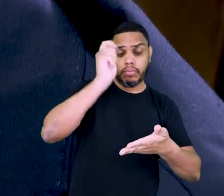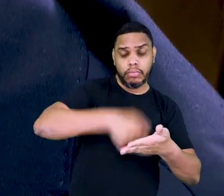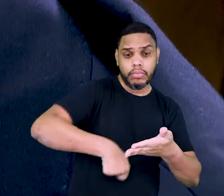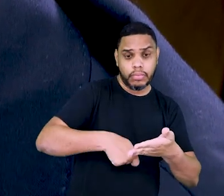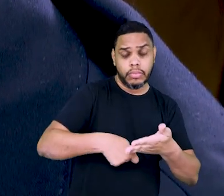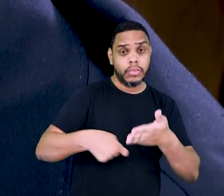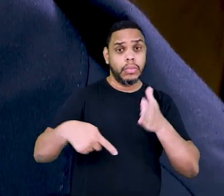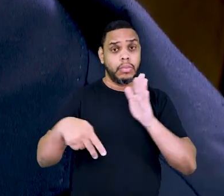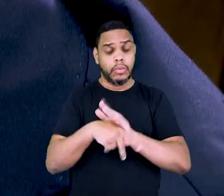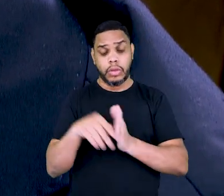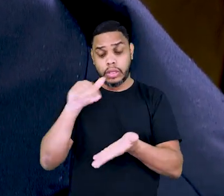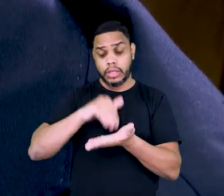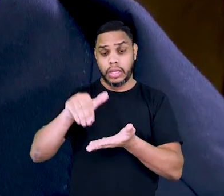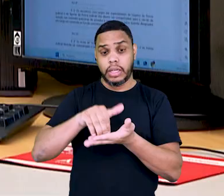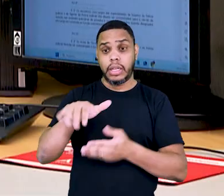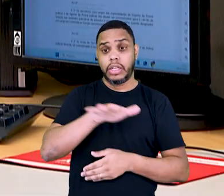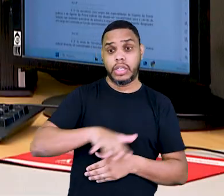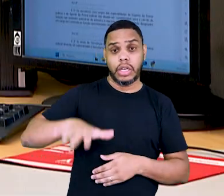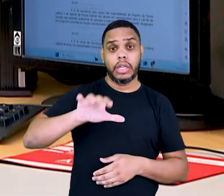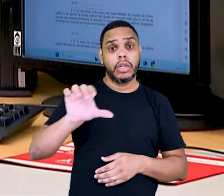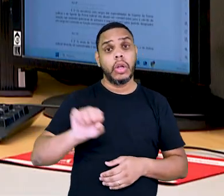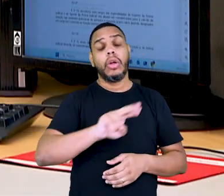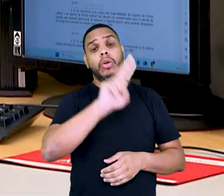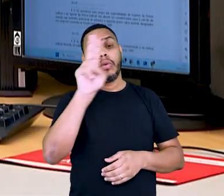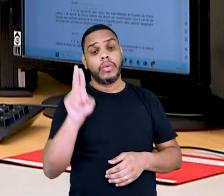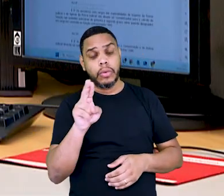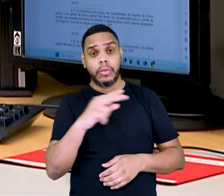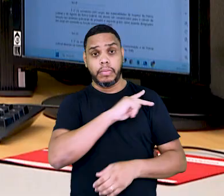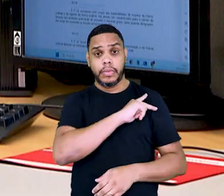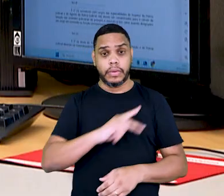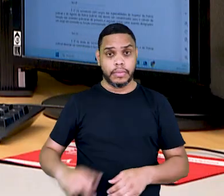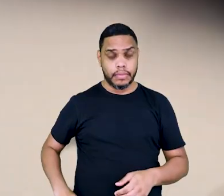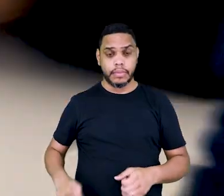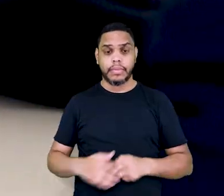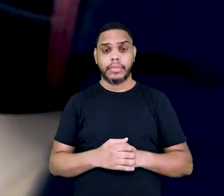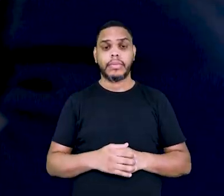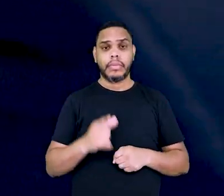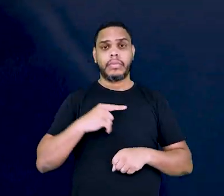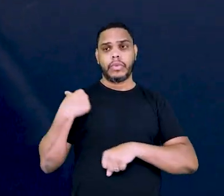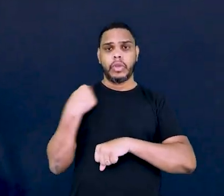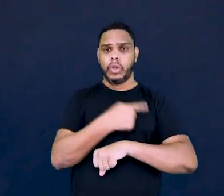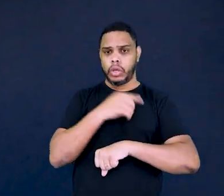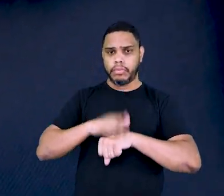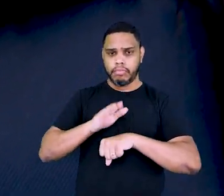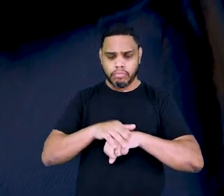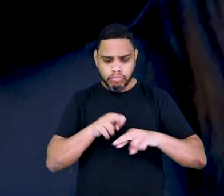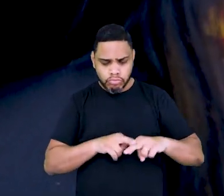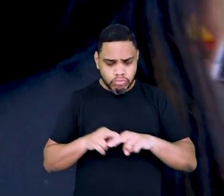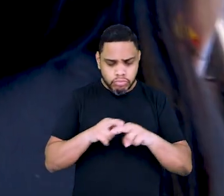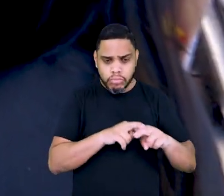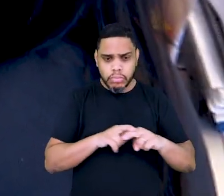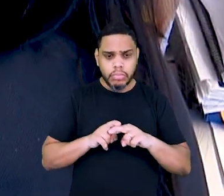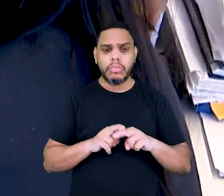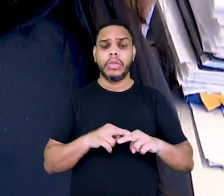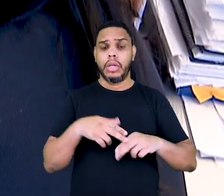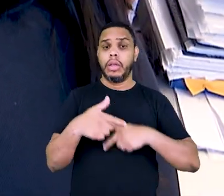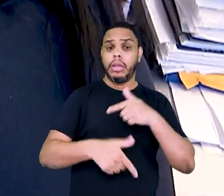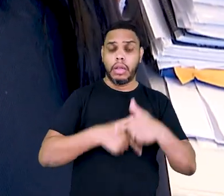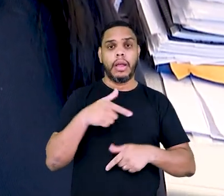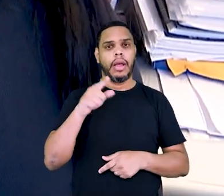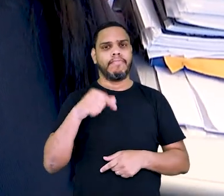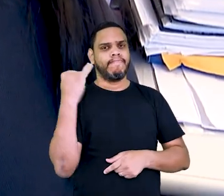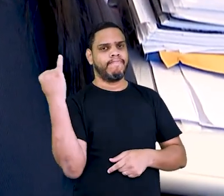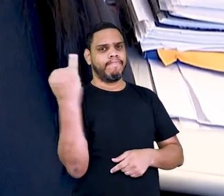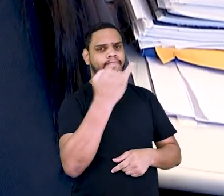pelo secretário-geral ou pelo presidente passa pela gente. O trabalho de revisar é peça importante de